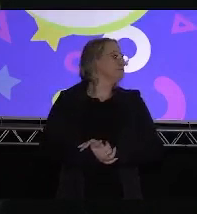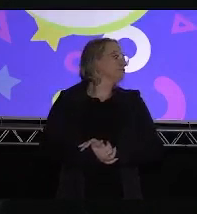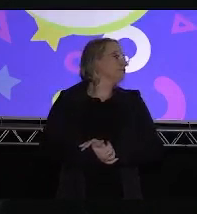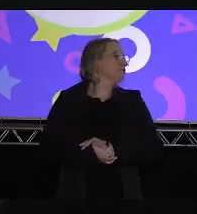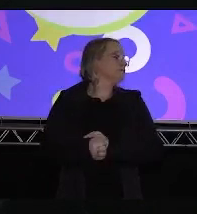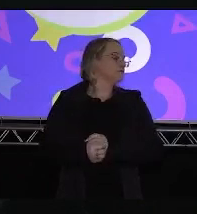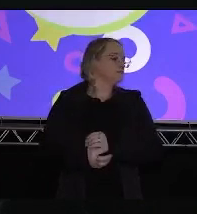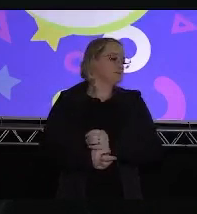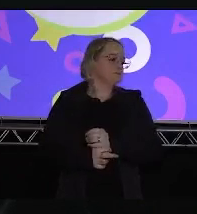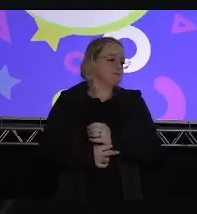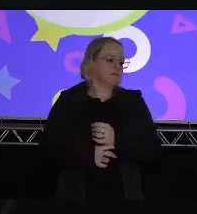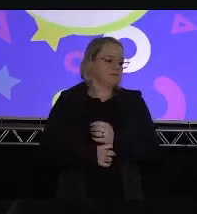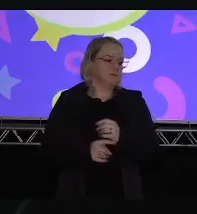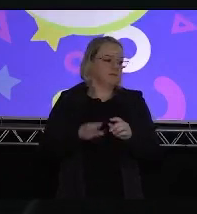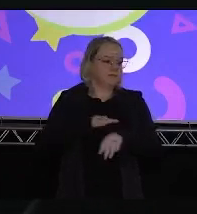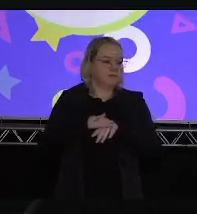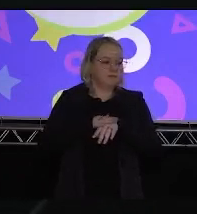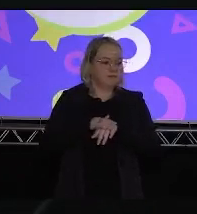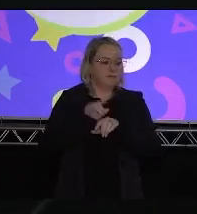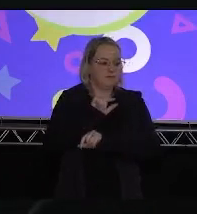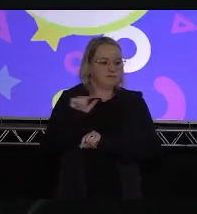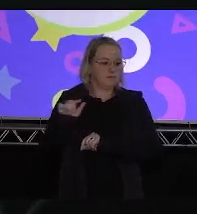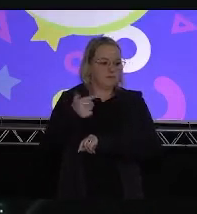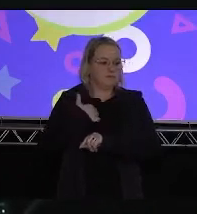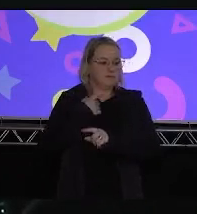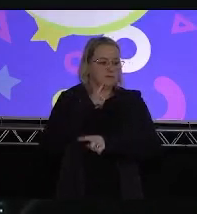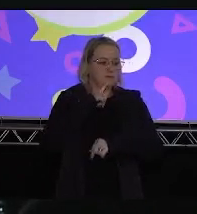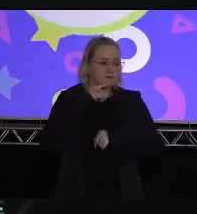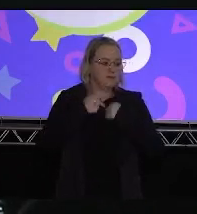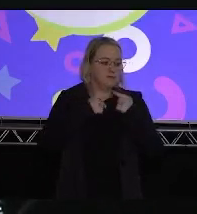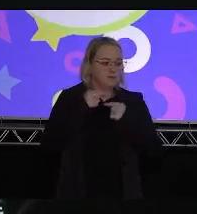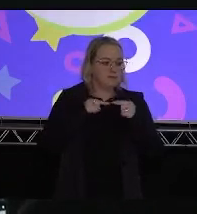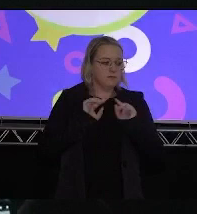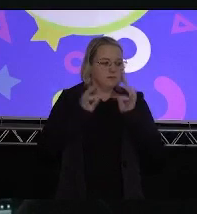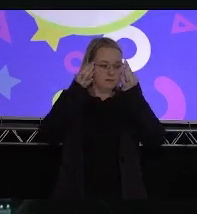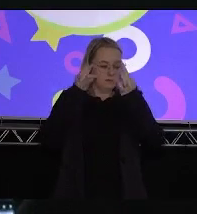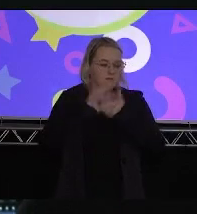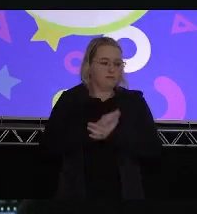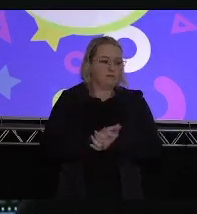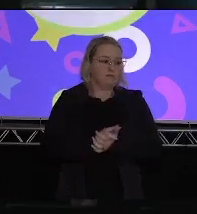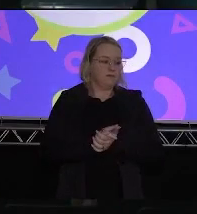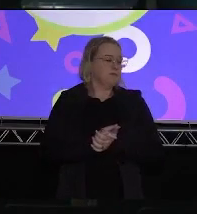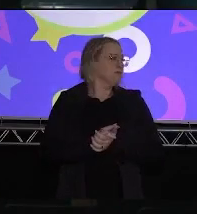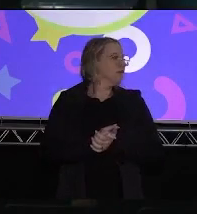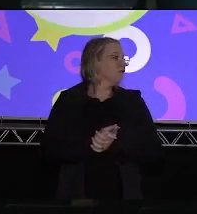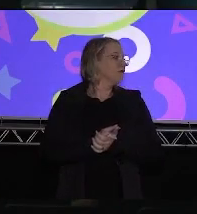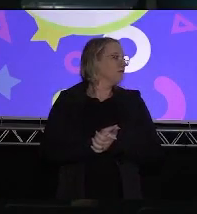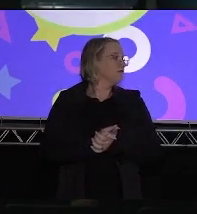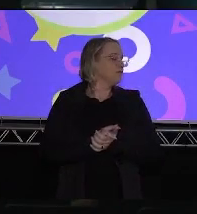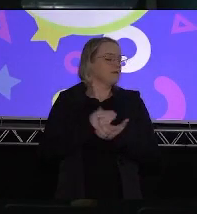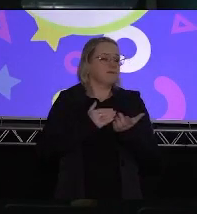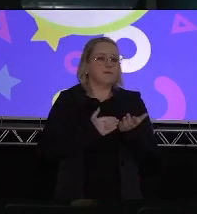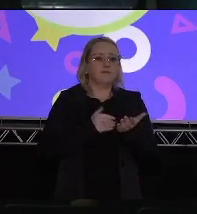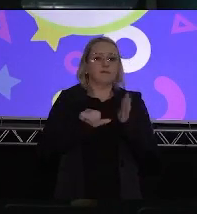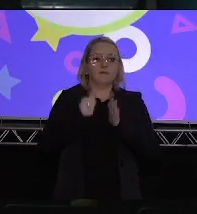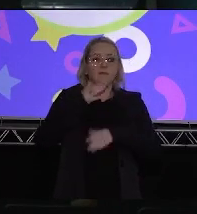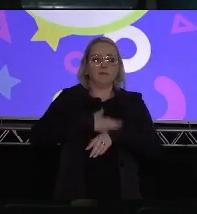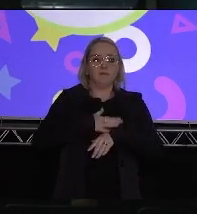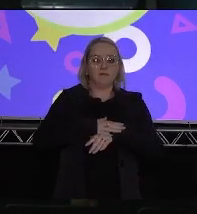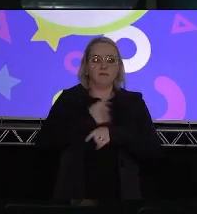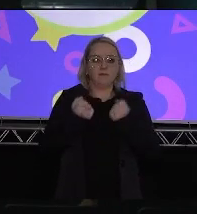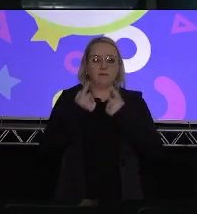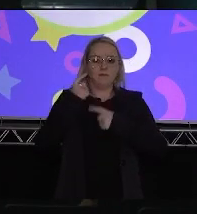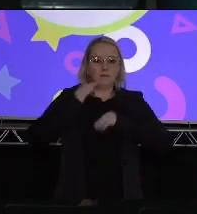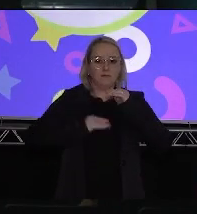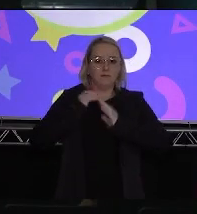passar aqui e a gente vai conversar rapidamente. Questões de aprimoramento técnico, tá? Desde o primeiro momento, a gente levava boas